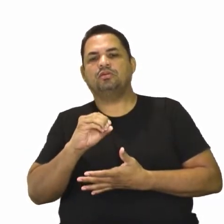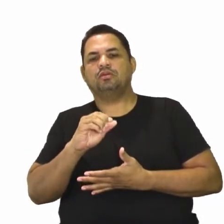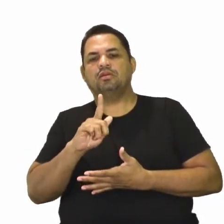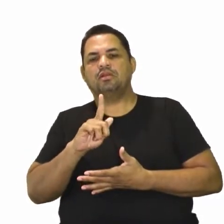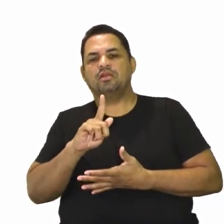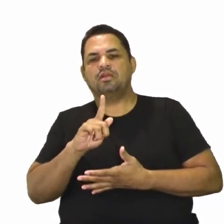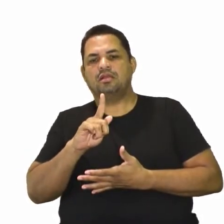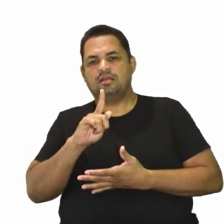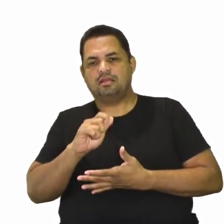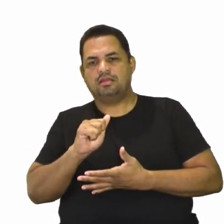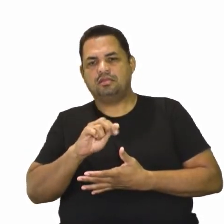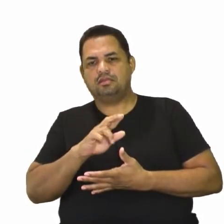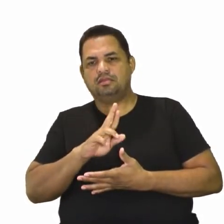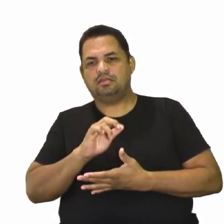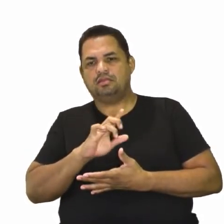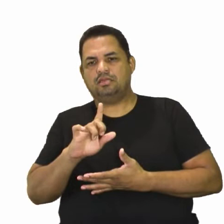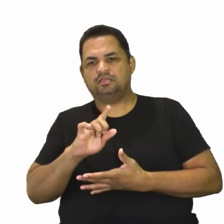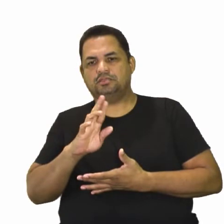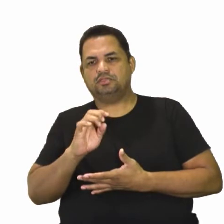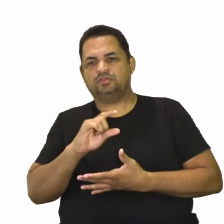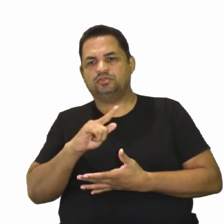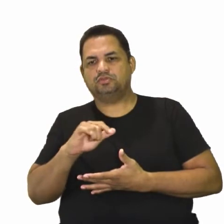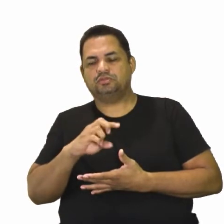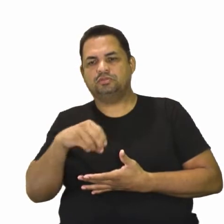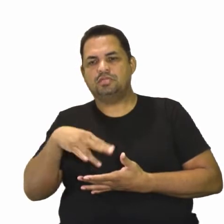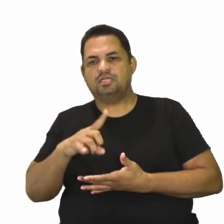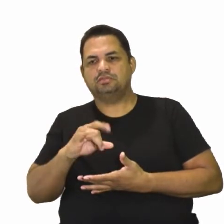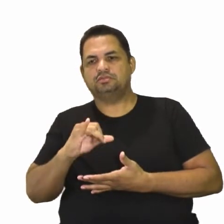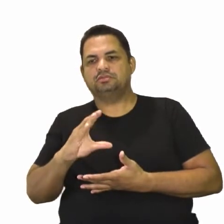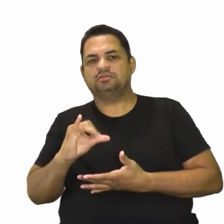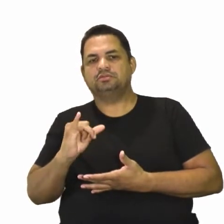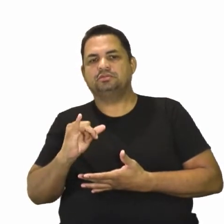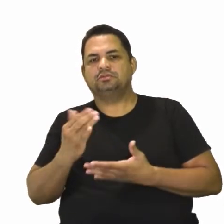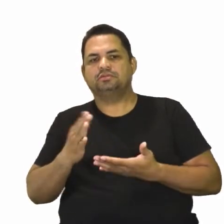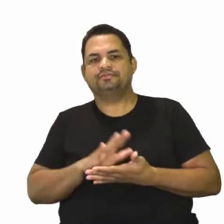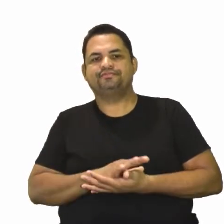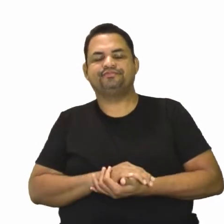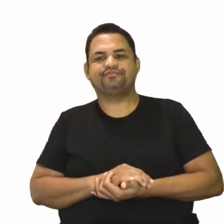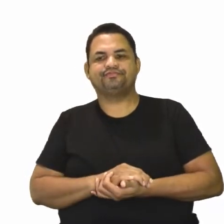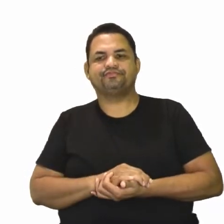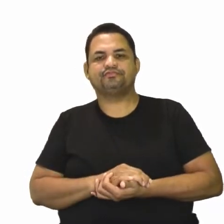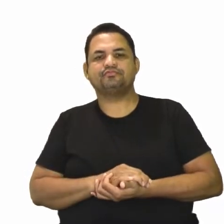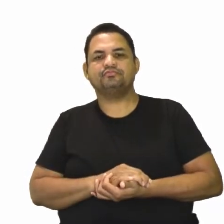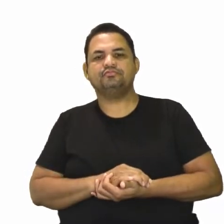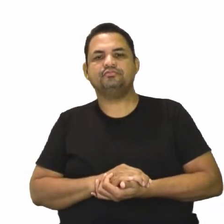Emílio Garrastazu Médici.